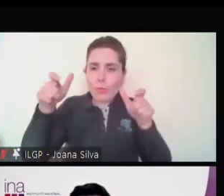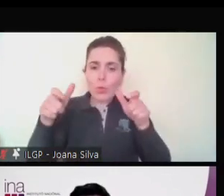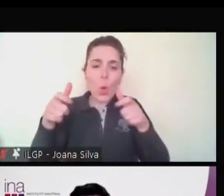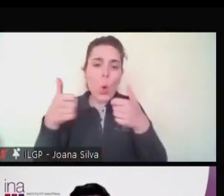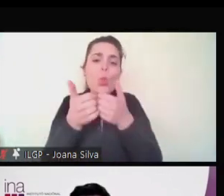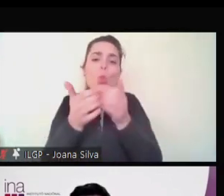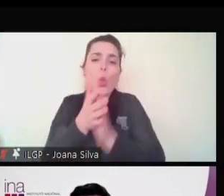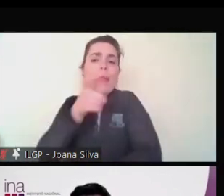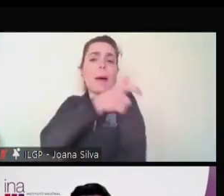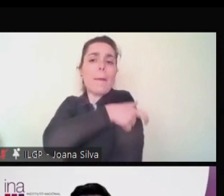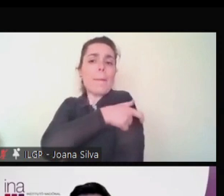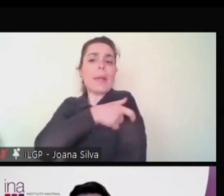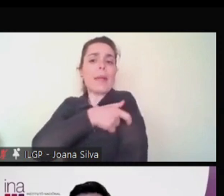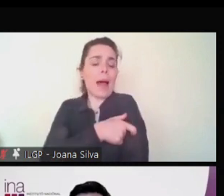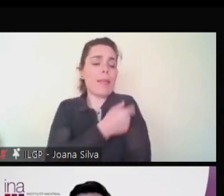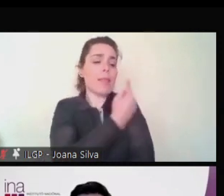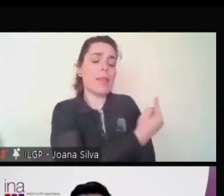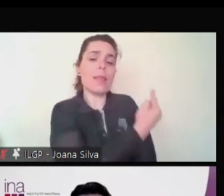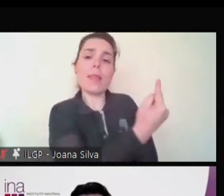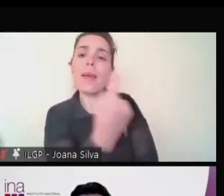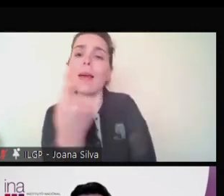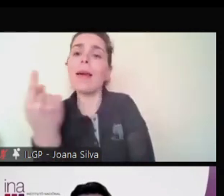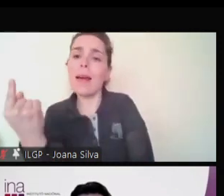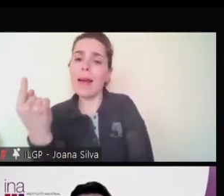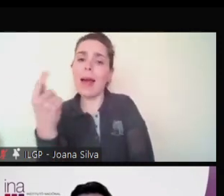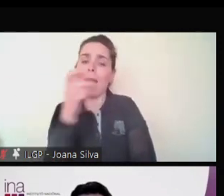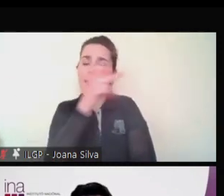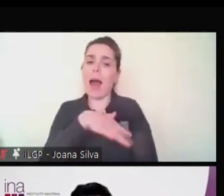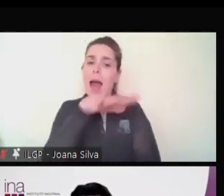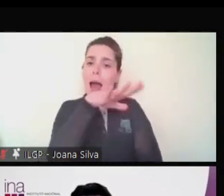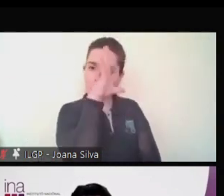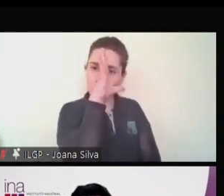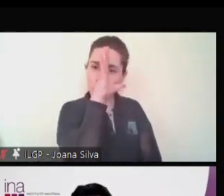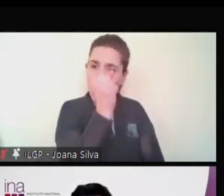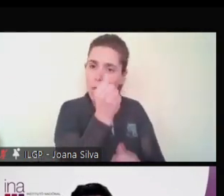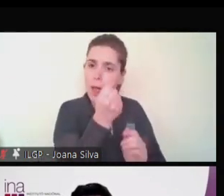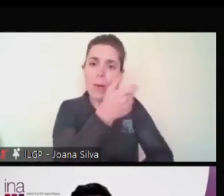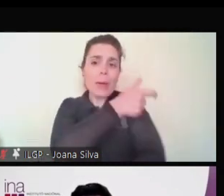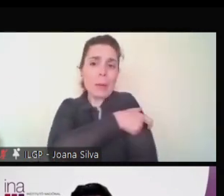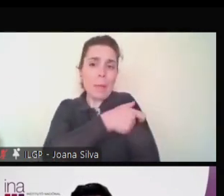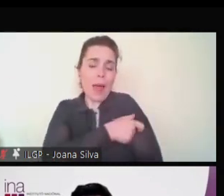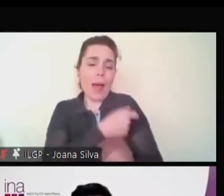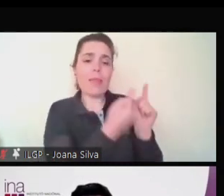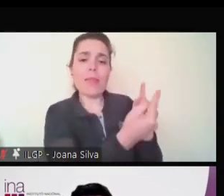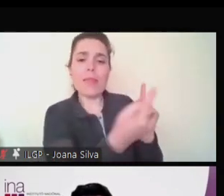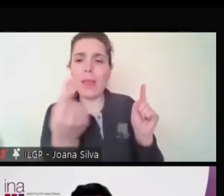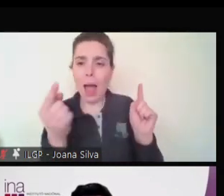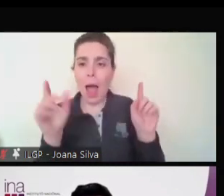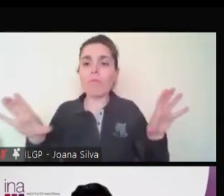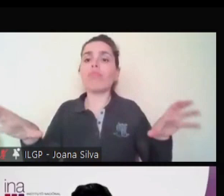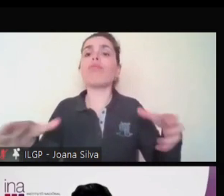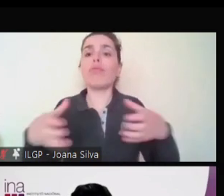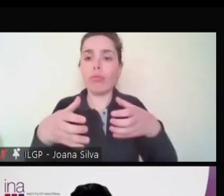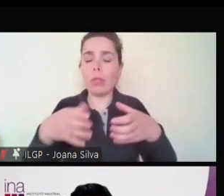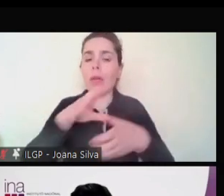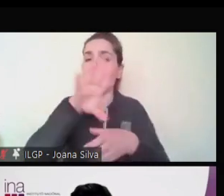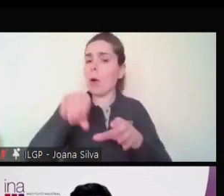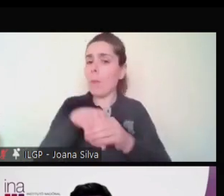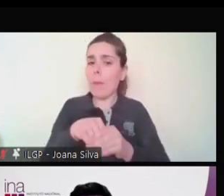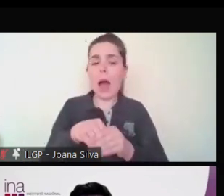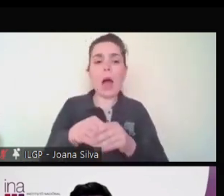porque há aqui um representante de cada uma das vossas áreas governativas, estão cá connosco regularmente e todos os meses de uma